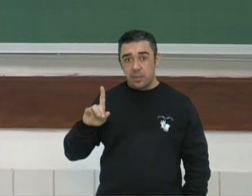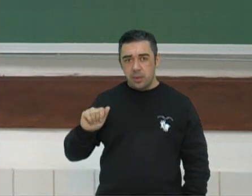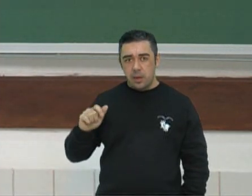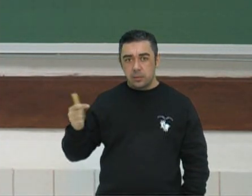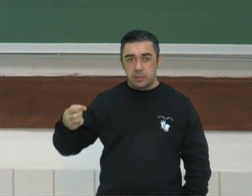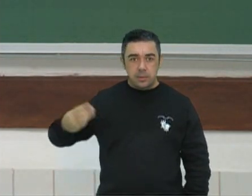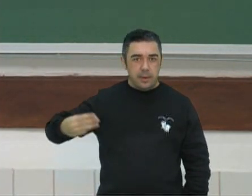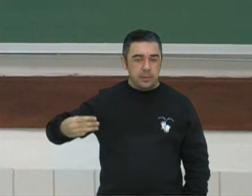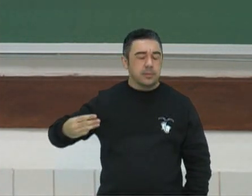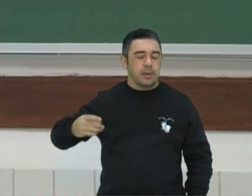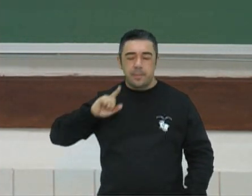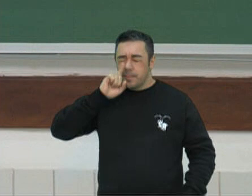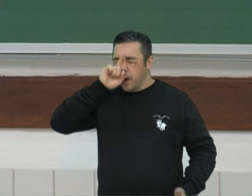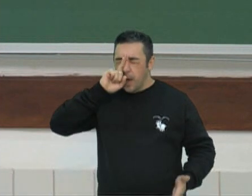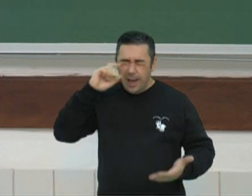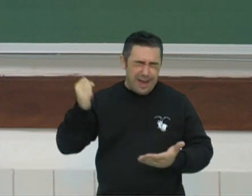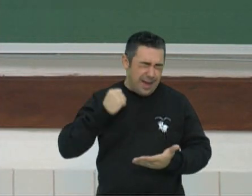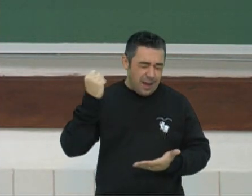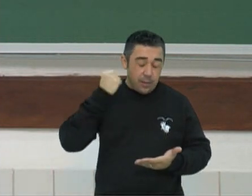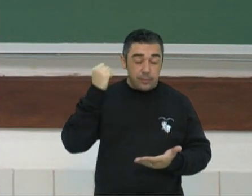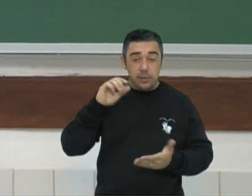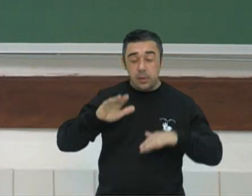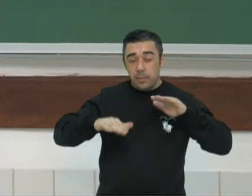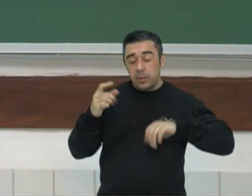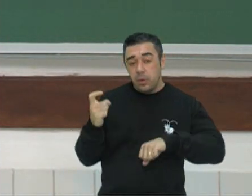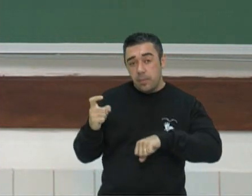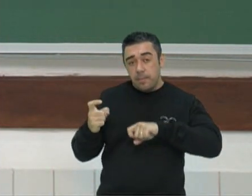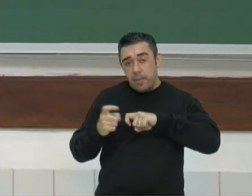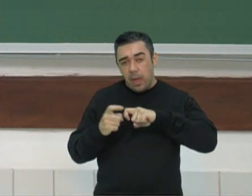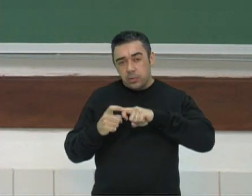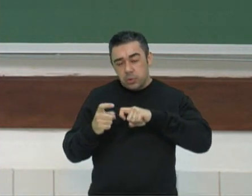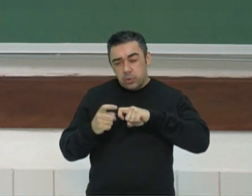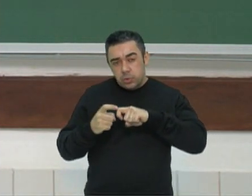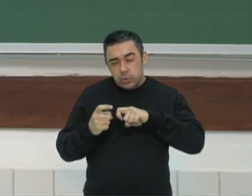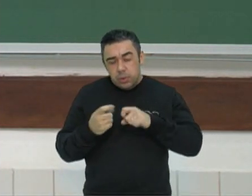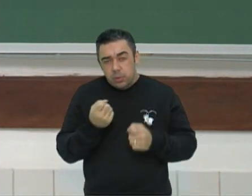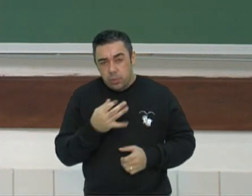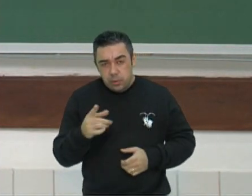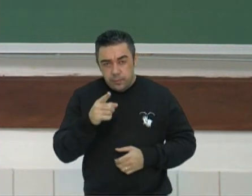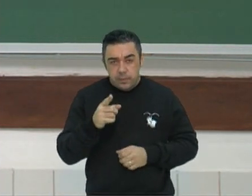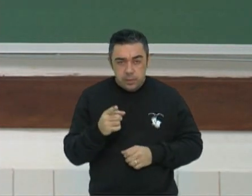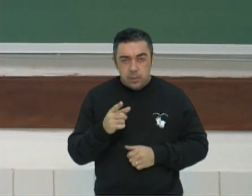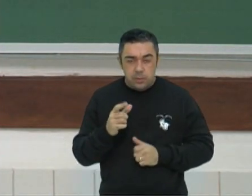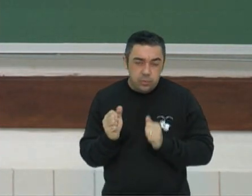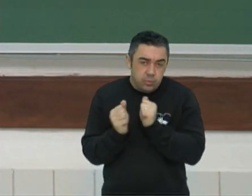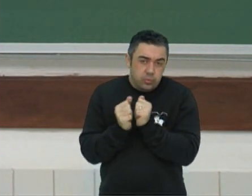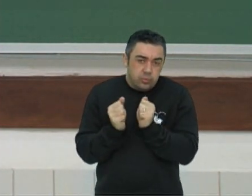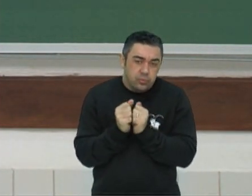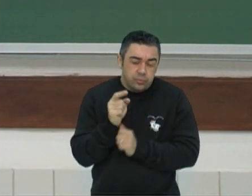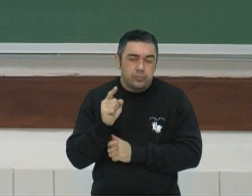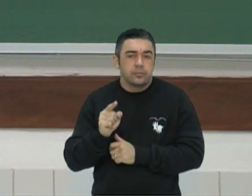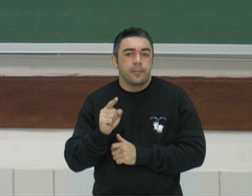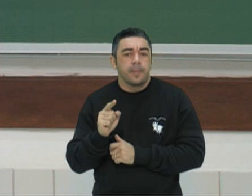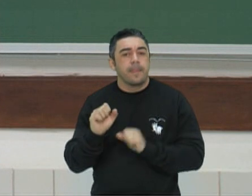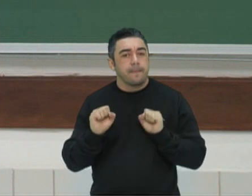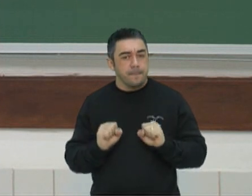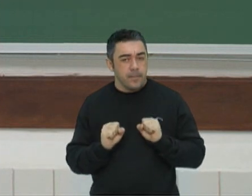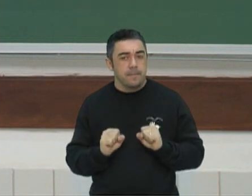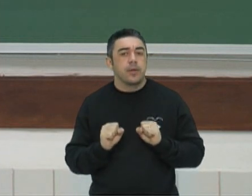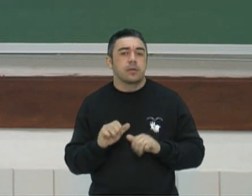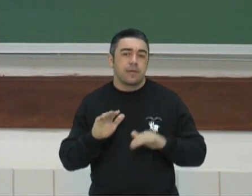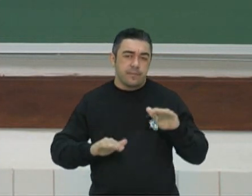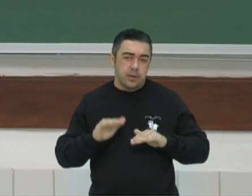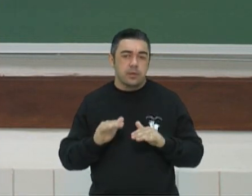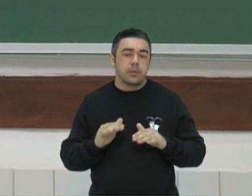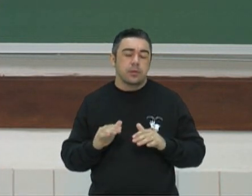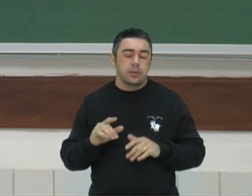3. Conforme o médico, conforme assim, o acompanhamento que ele faz com você, ele pode, muitas